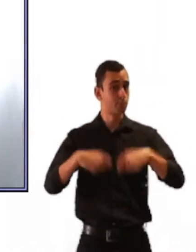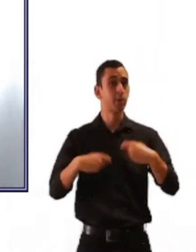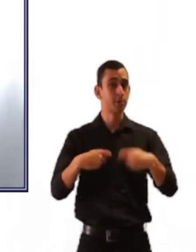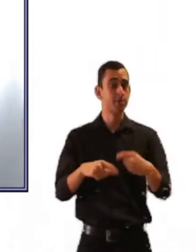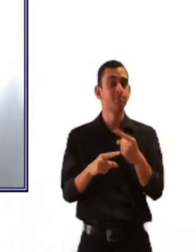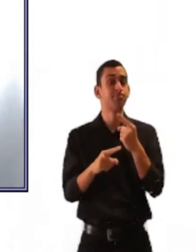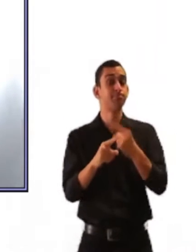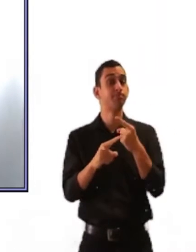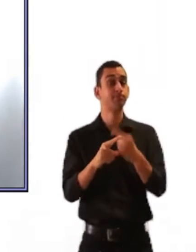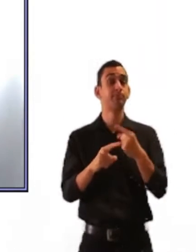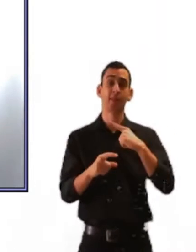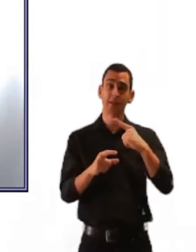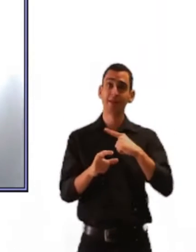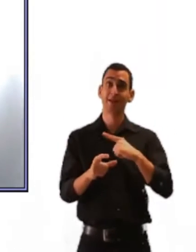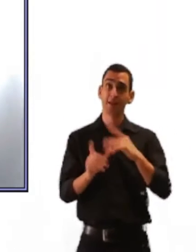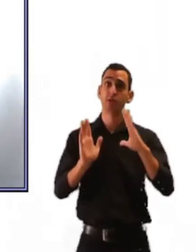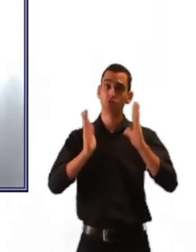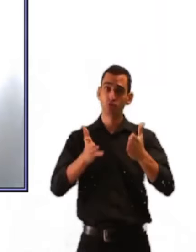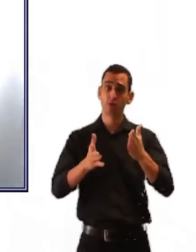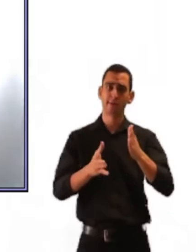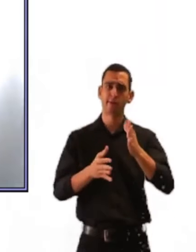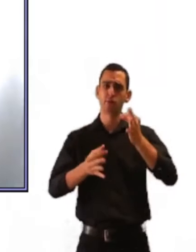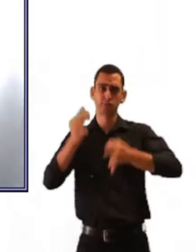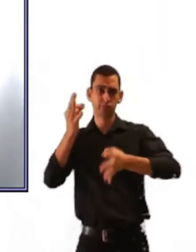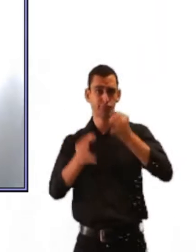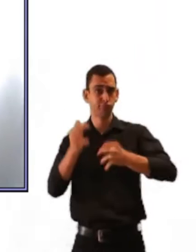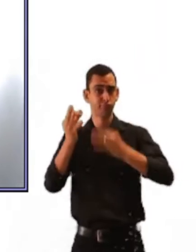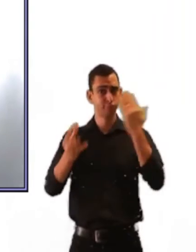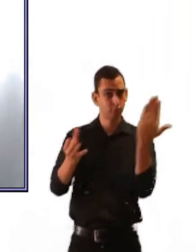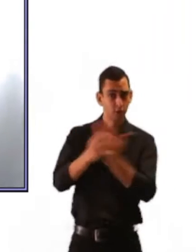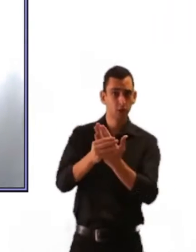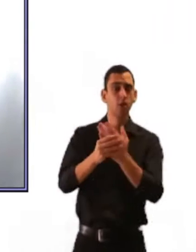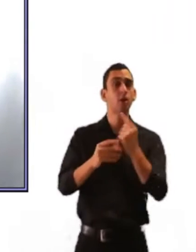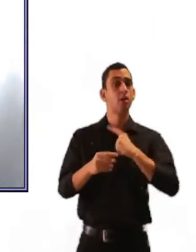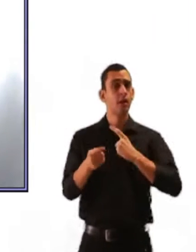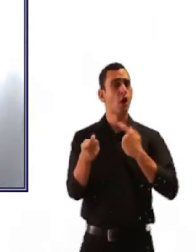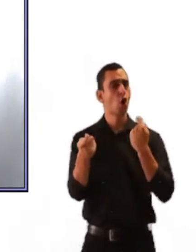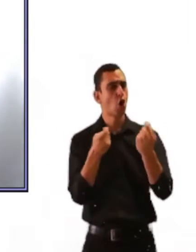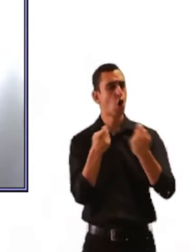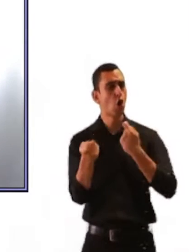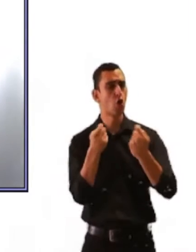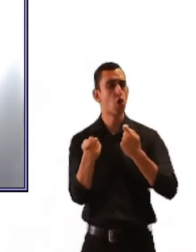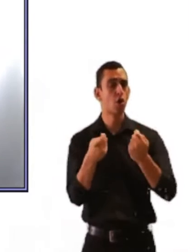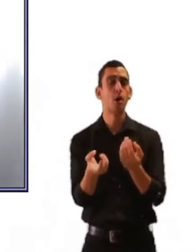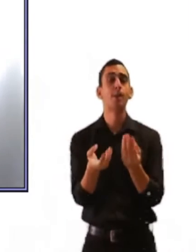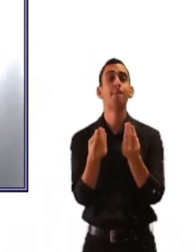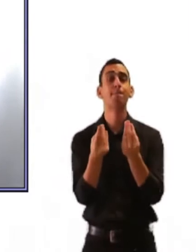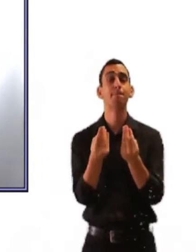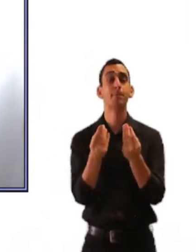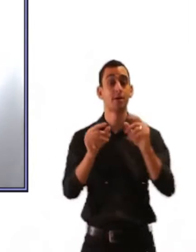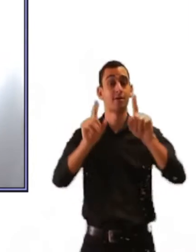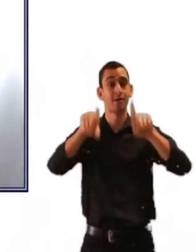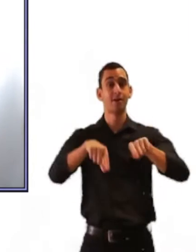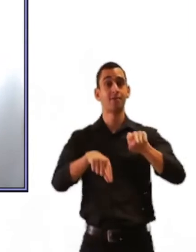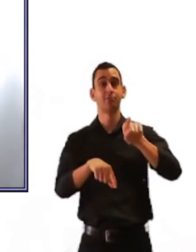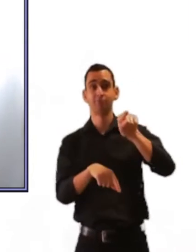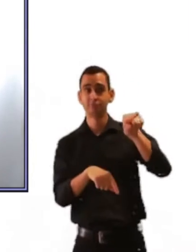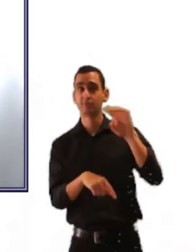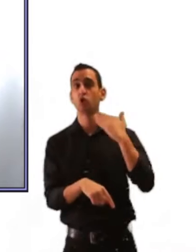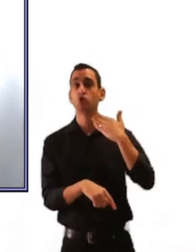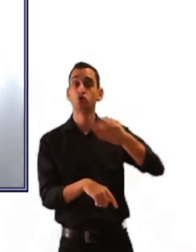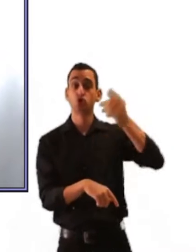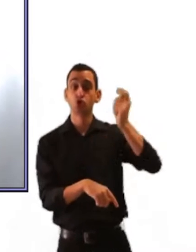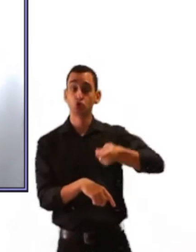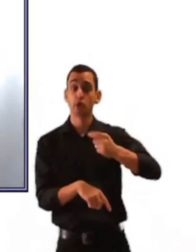há instrumentos, há mecanismos processuais de controle para essa atuação subjetiva do